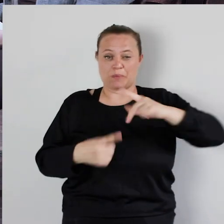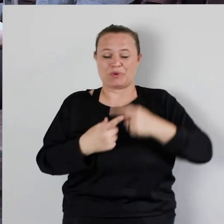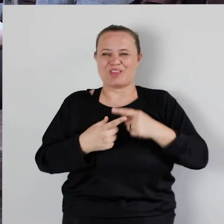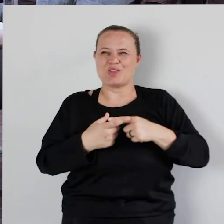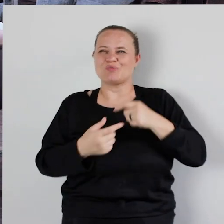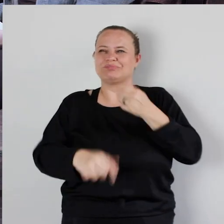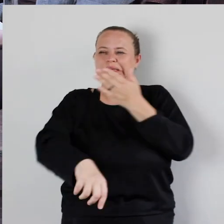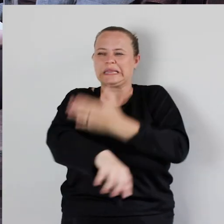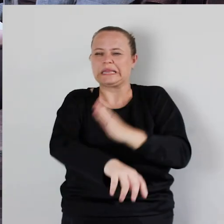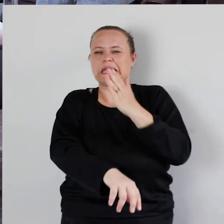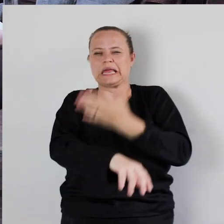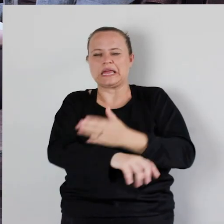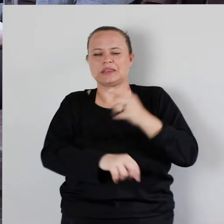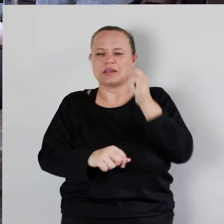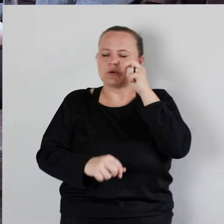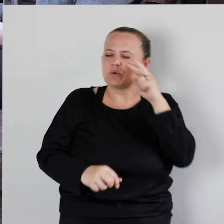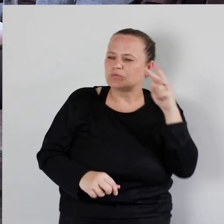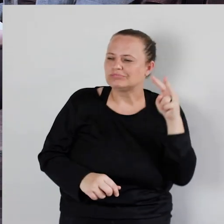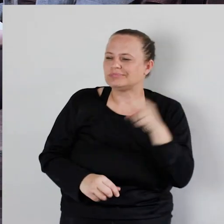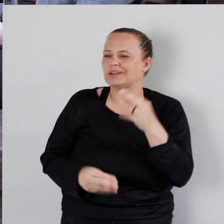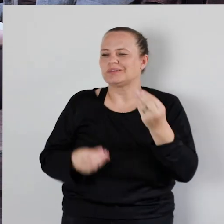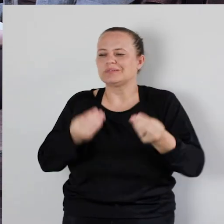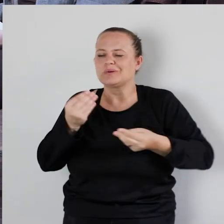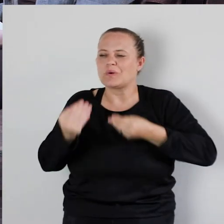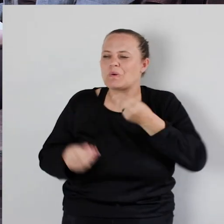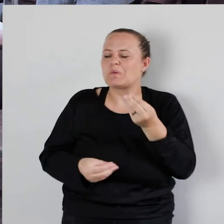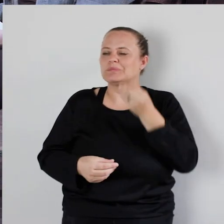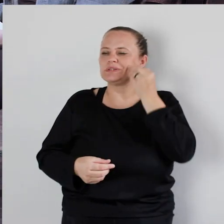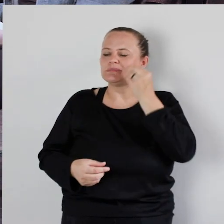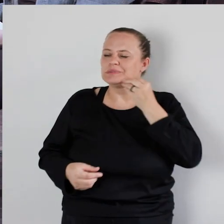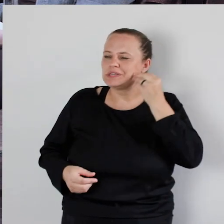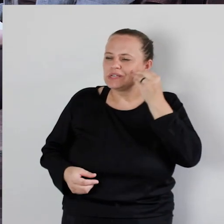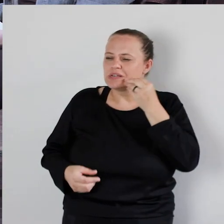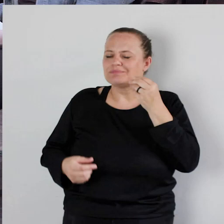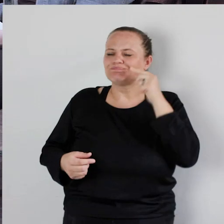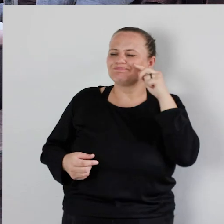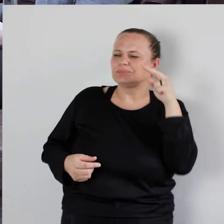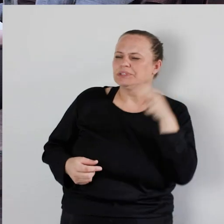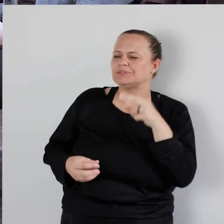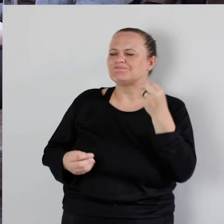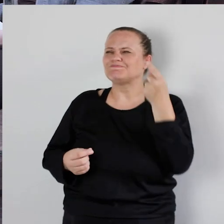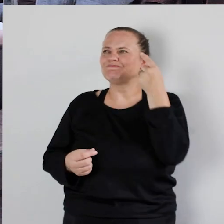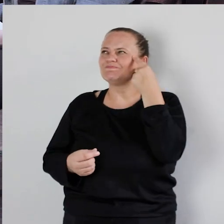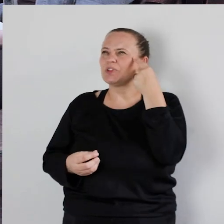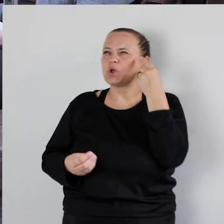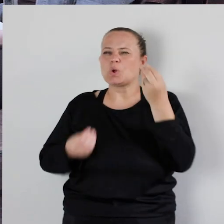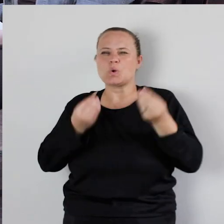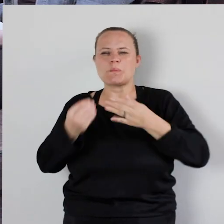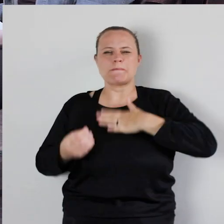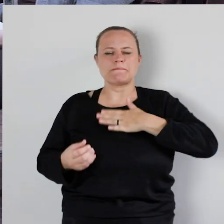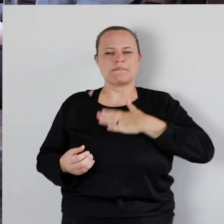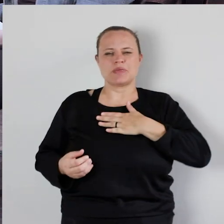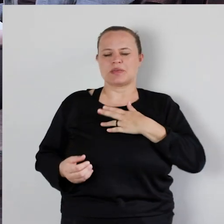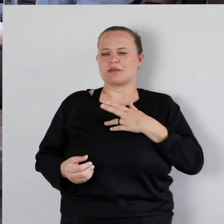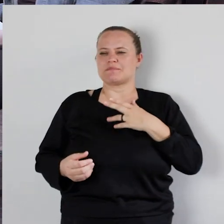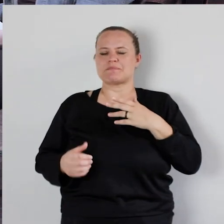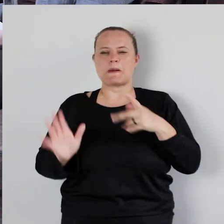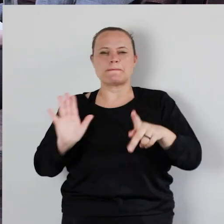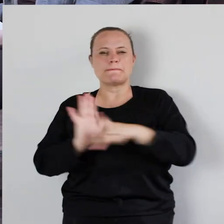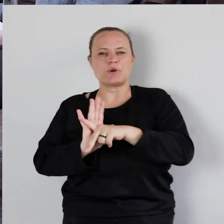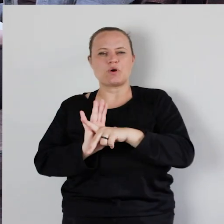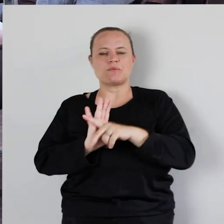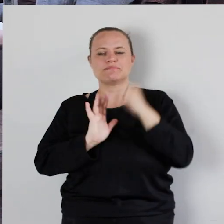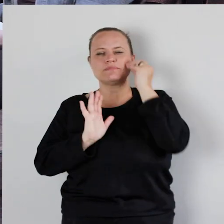2018, onde eu tentei assim amadurecer, olhando um pouquinho né, dessas experiências para